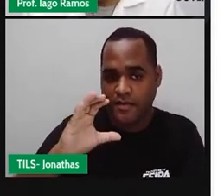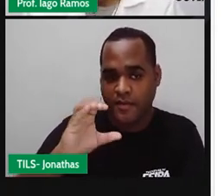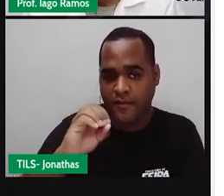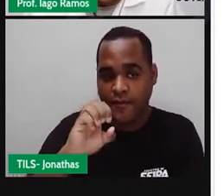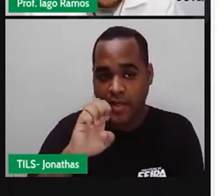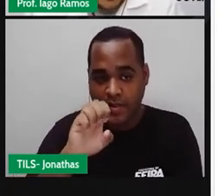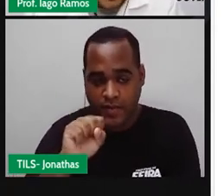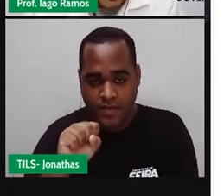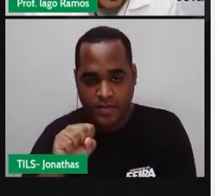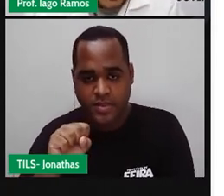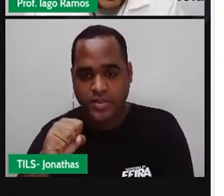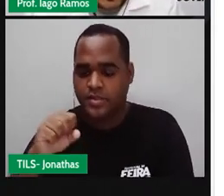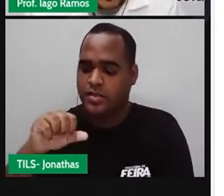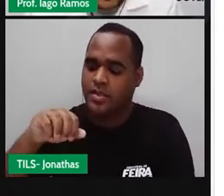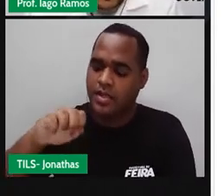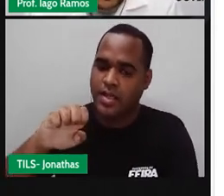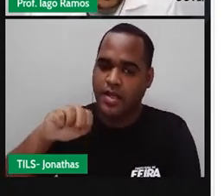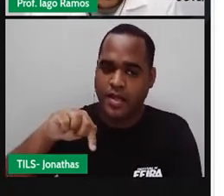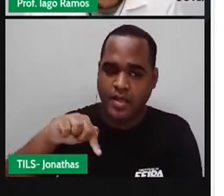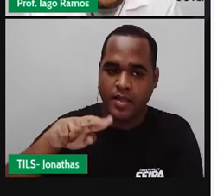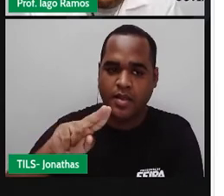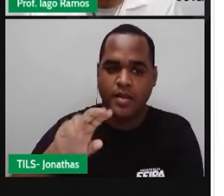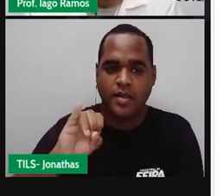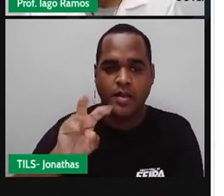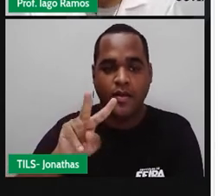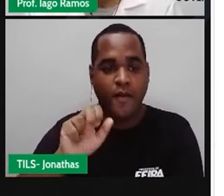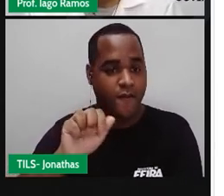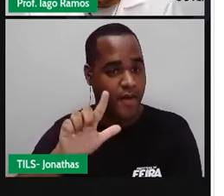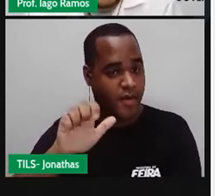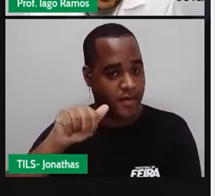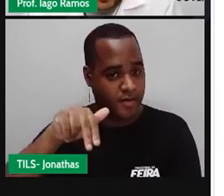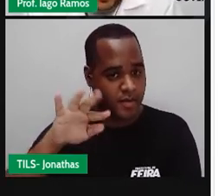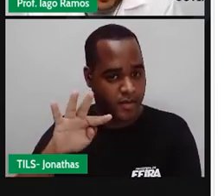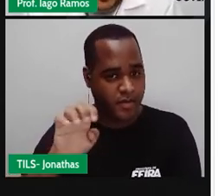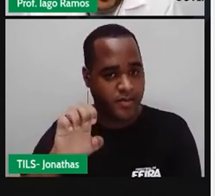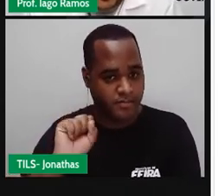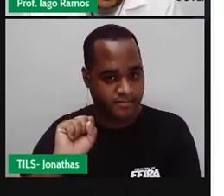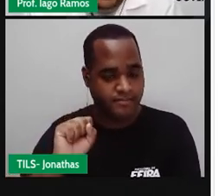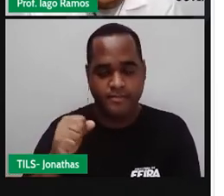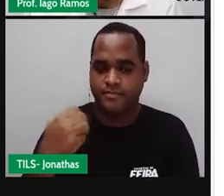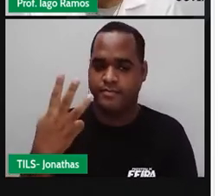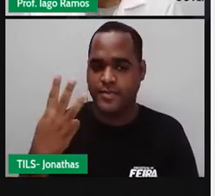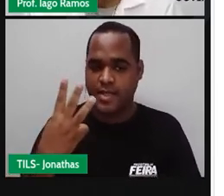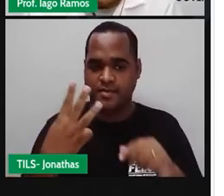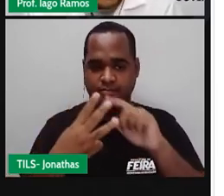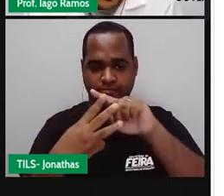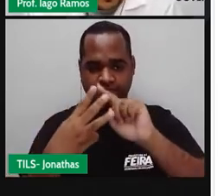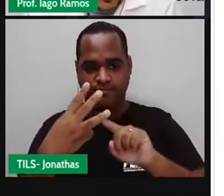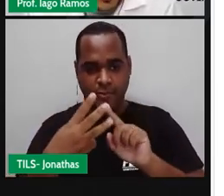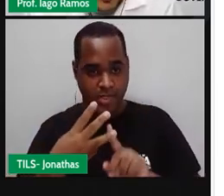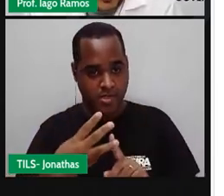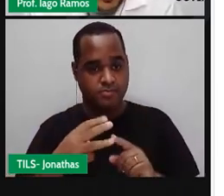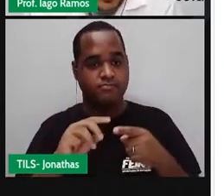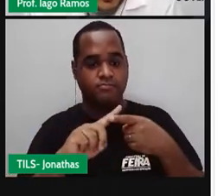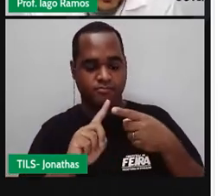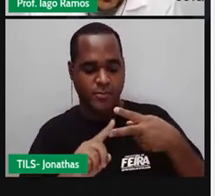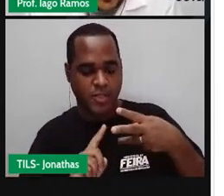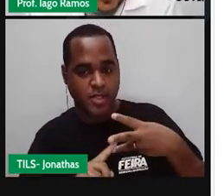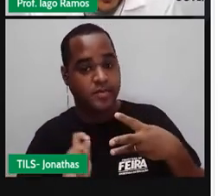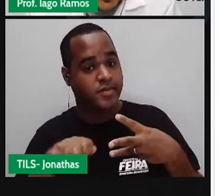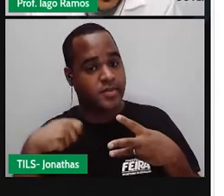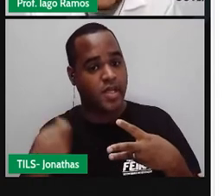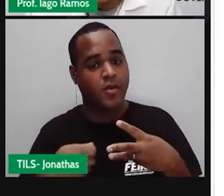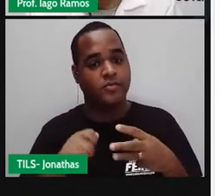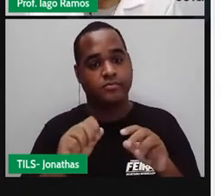e fez frações e as três frações são a